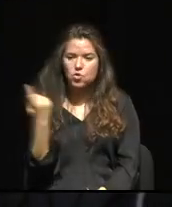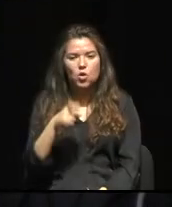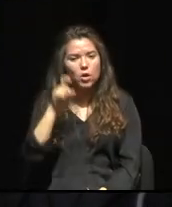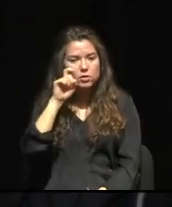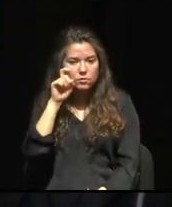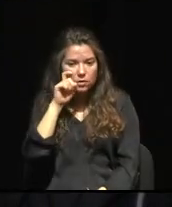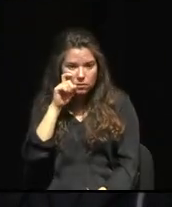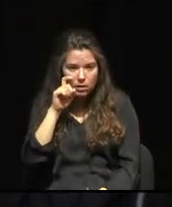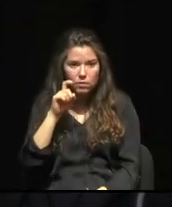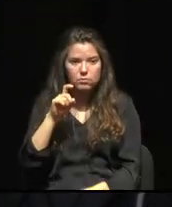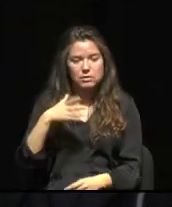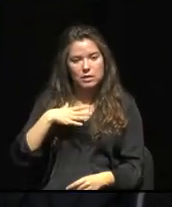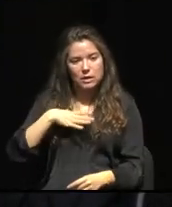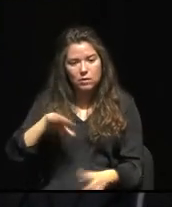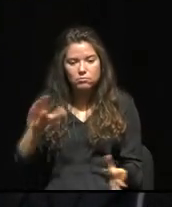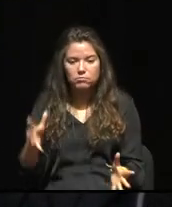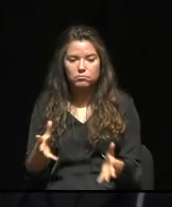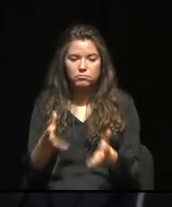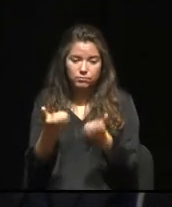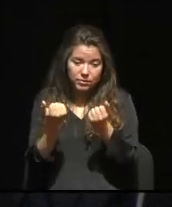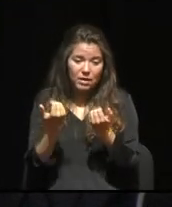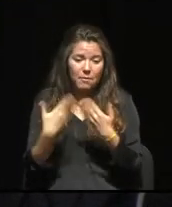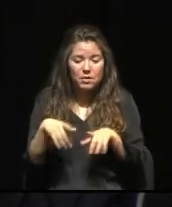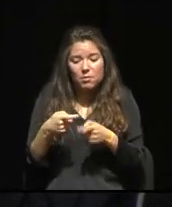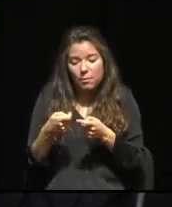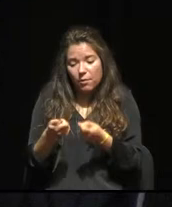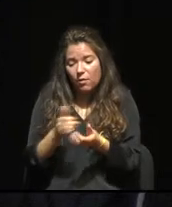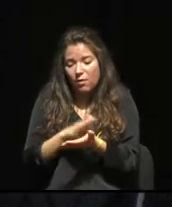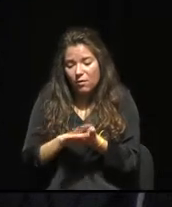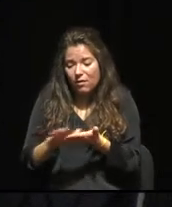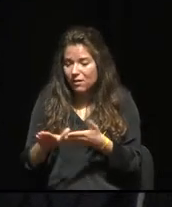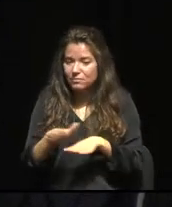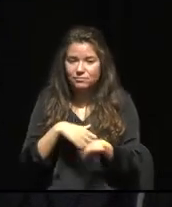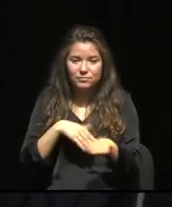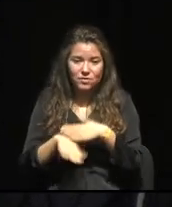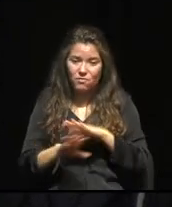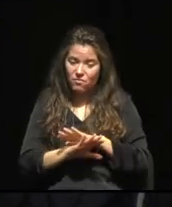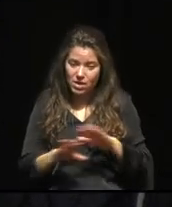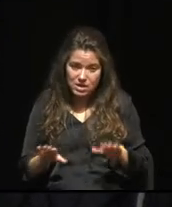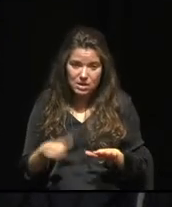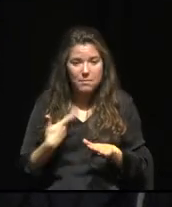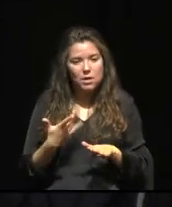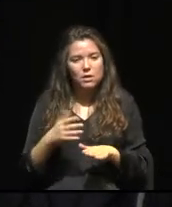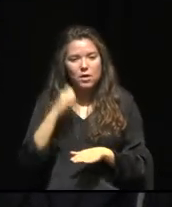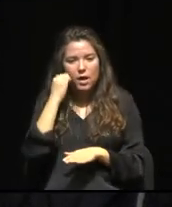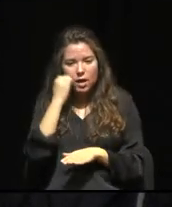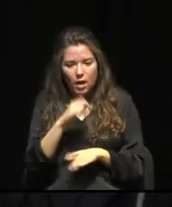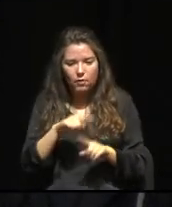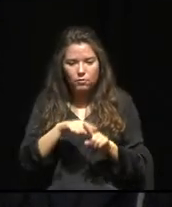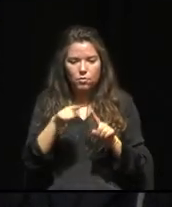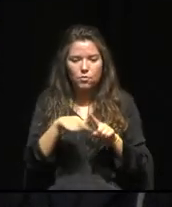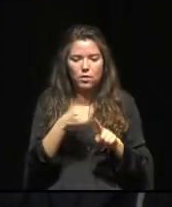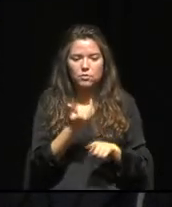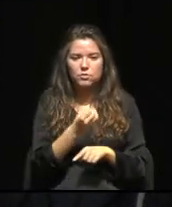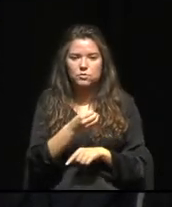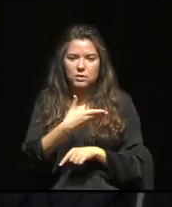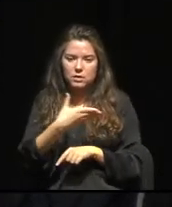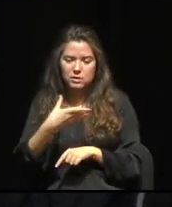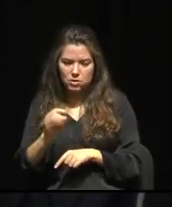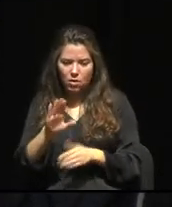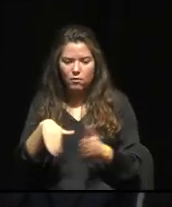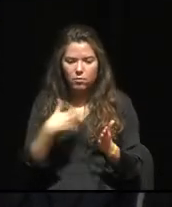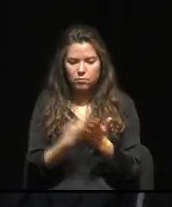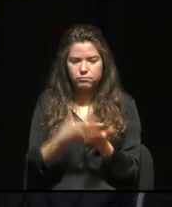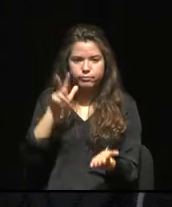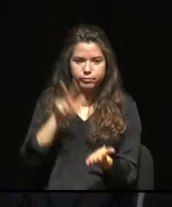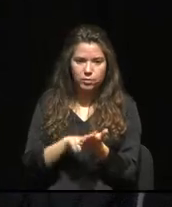propomos a sua ificação mas pouco ou nada tem sido feito para agravar a situação em 2019 foi aprovada uma proposta que